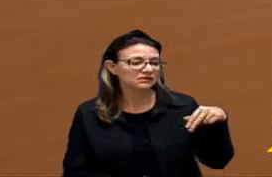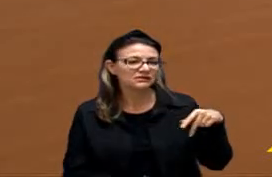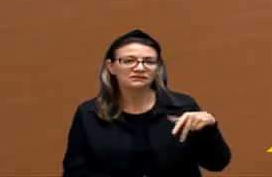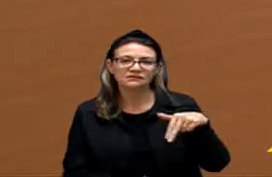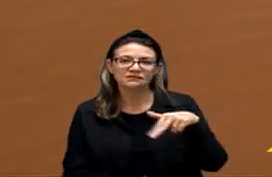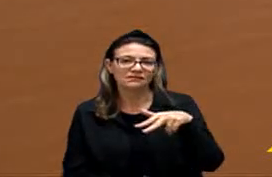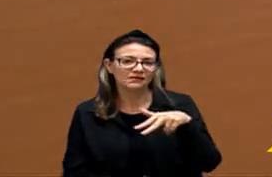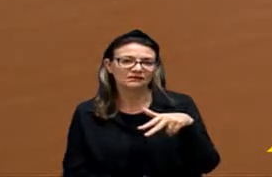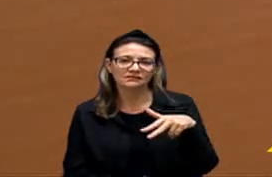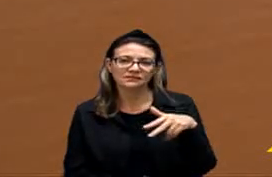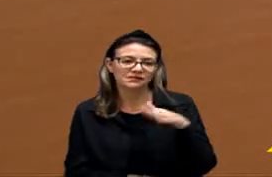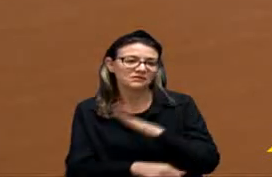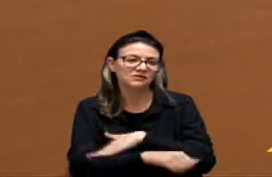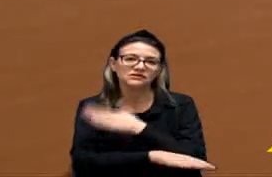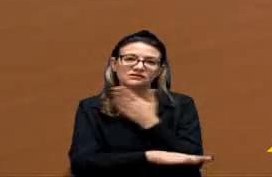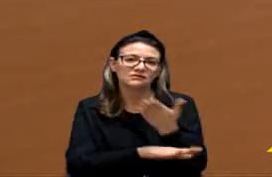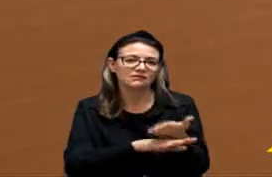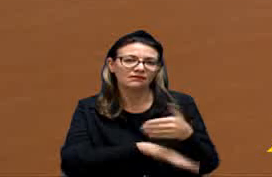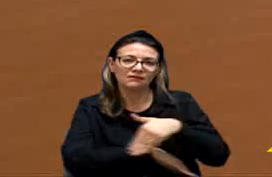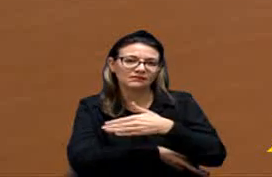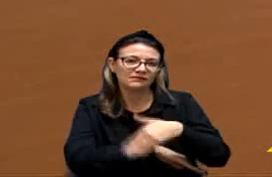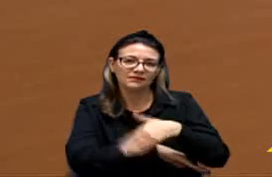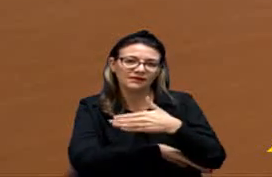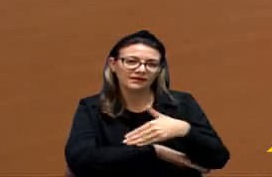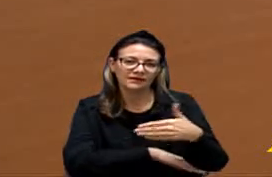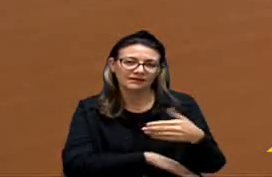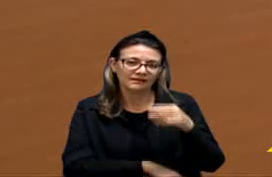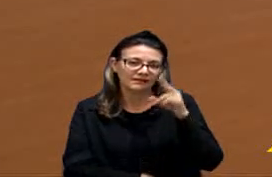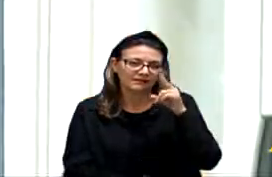ótimo a vereadora a vereadora